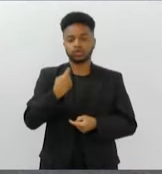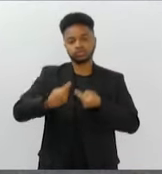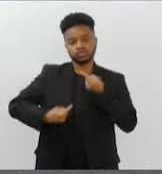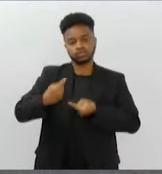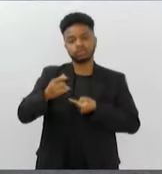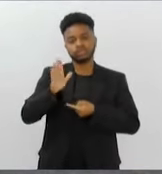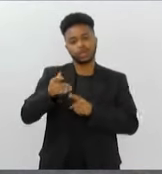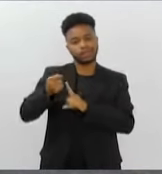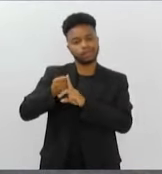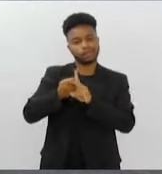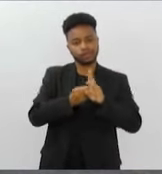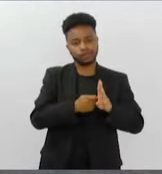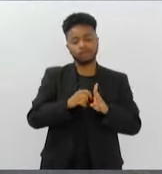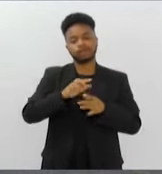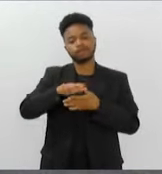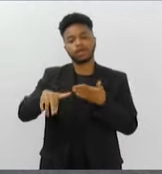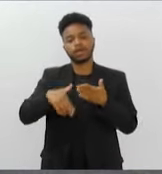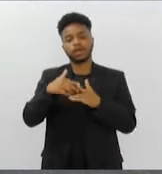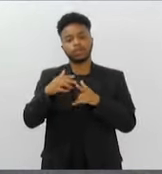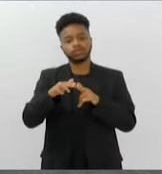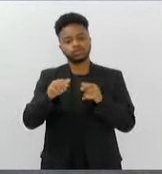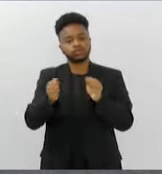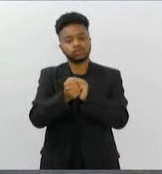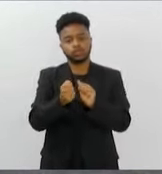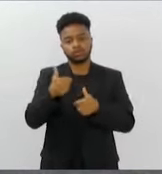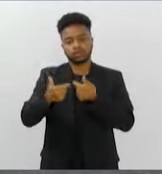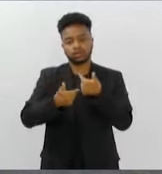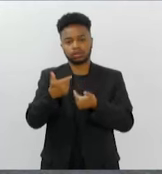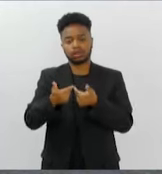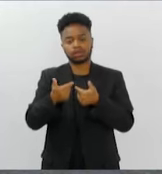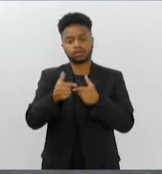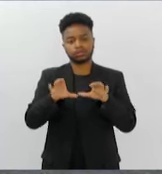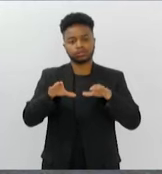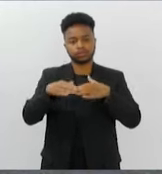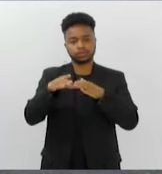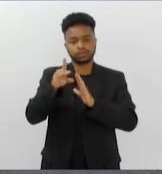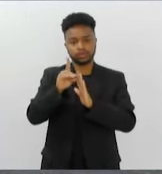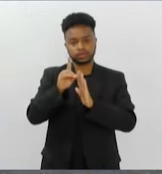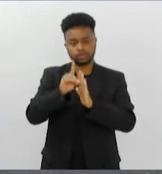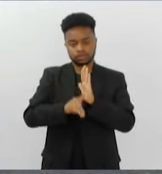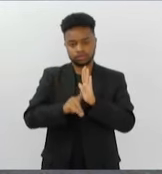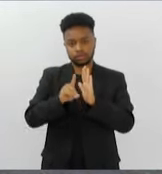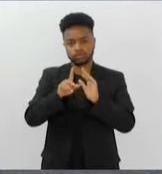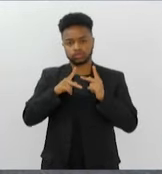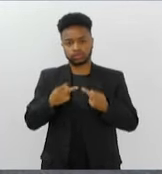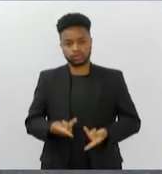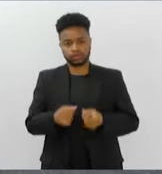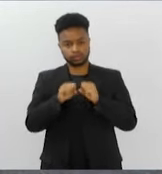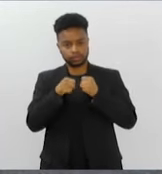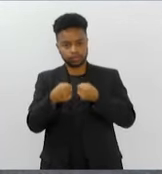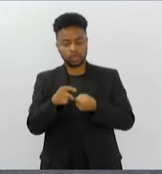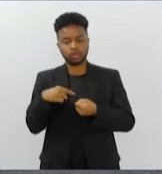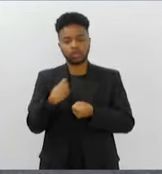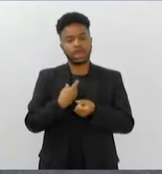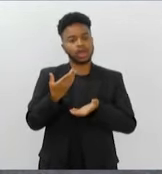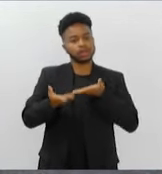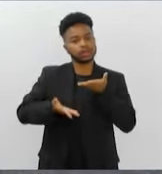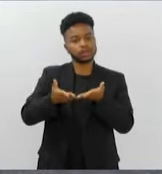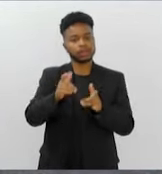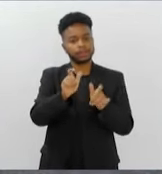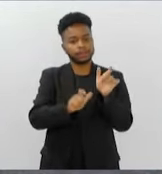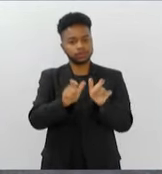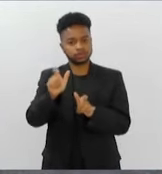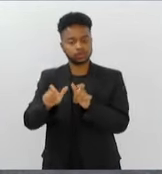diversos meses a partir do trabalho da Comissão de Direitos Humanos. Viemos atendendo essas populações, essas